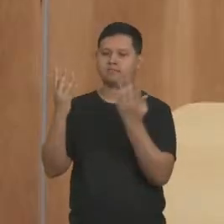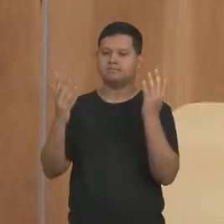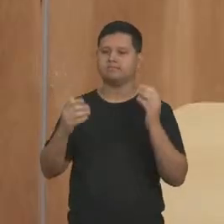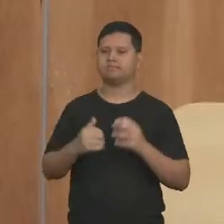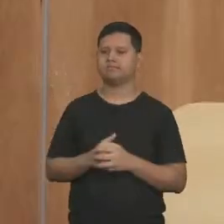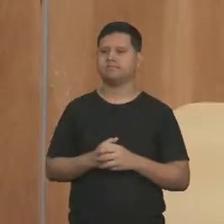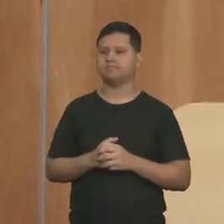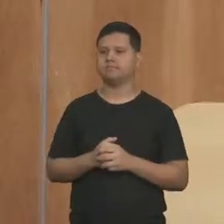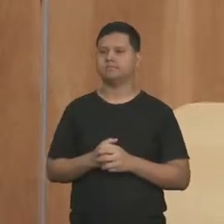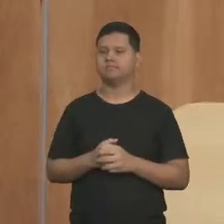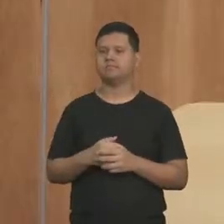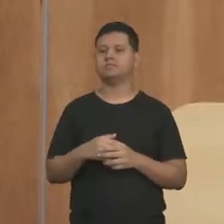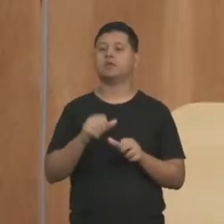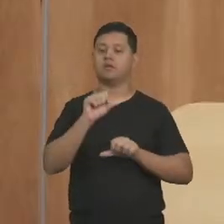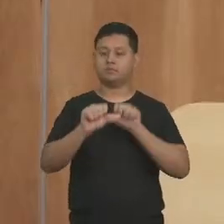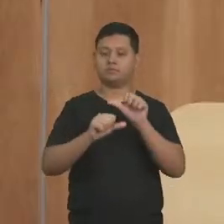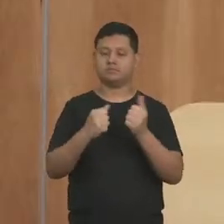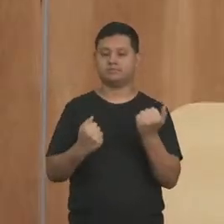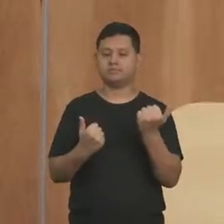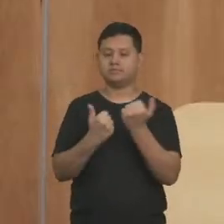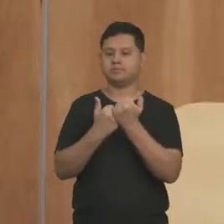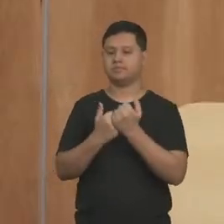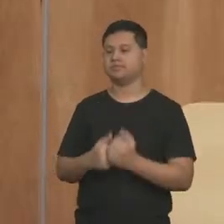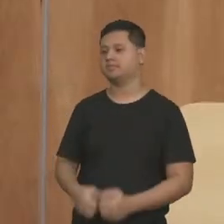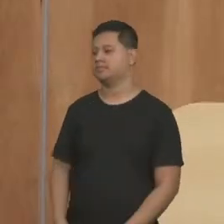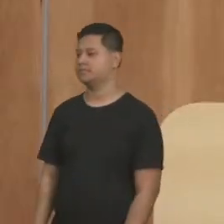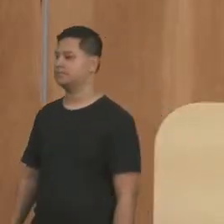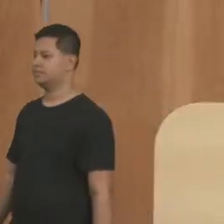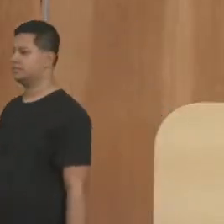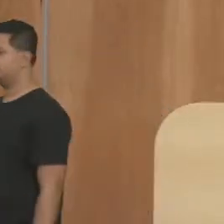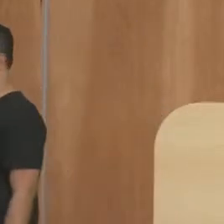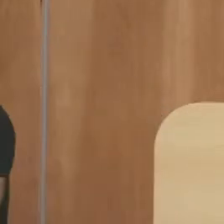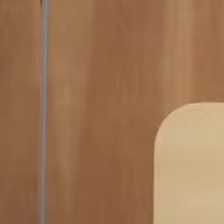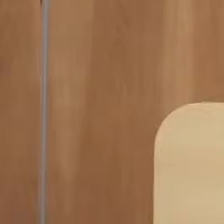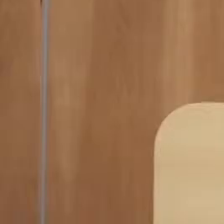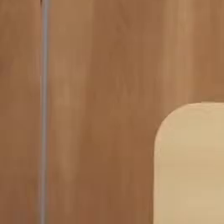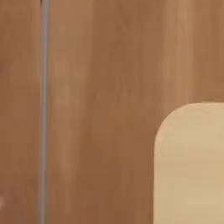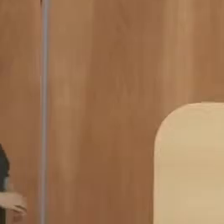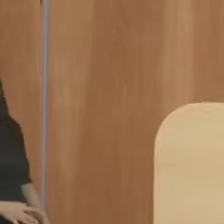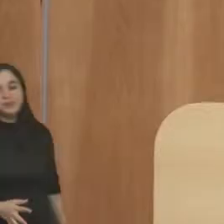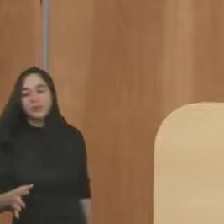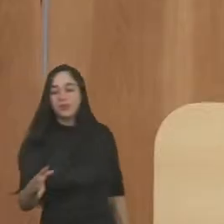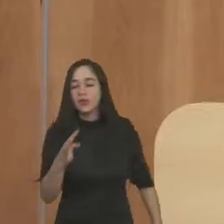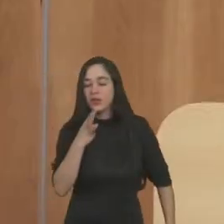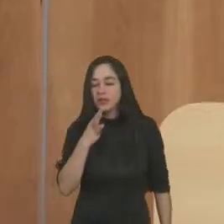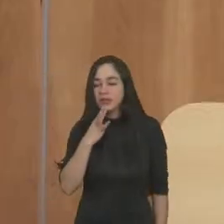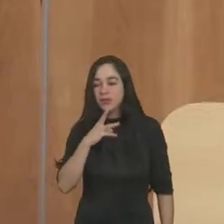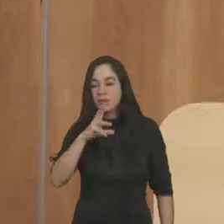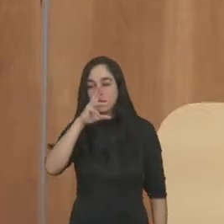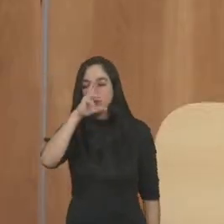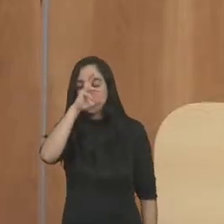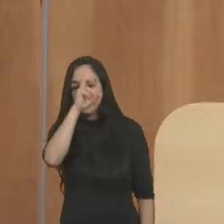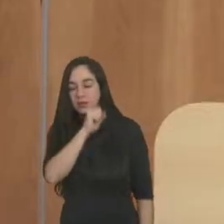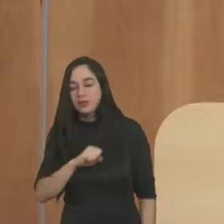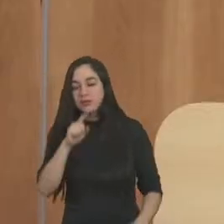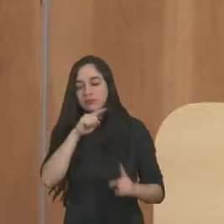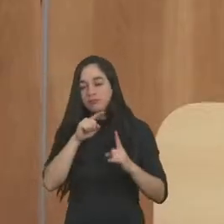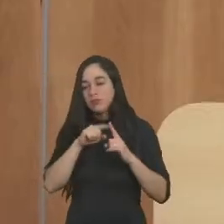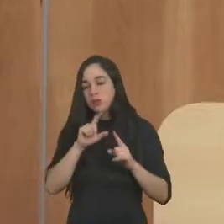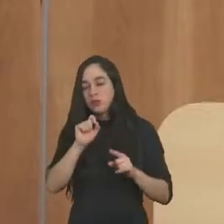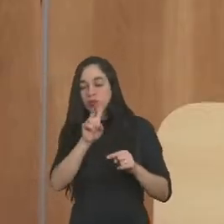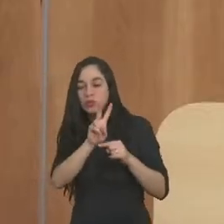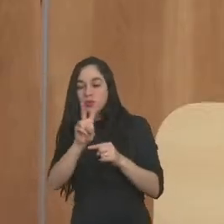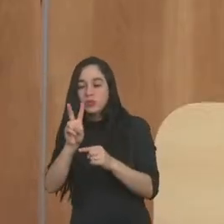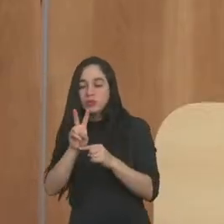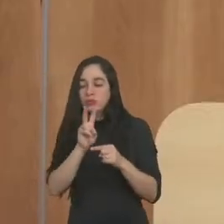Pessoal, meus amigos, conhecer e fortalecer iniciativas do cuidado com a casa comum,